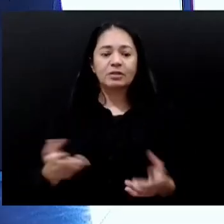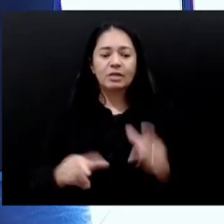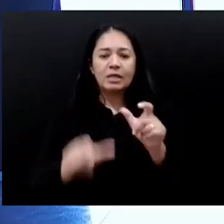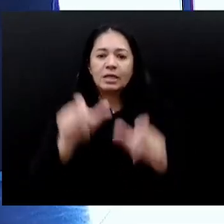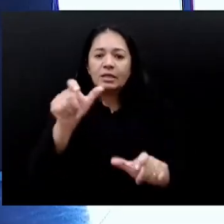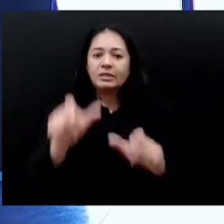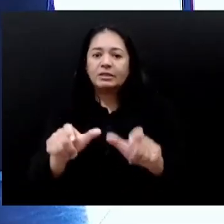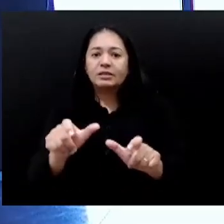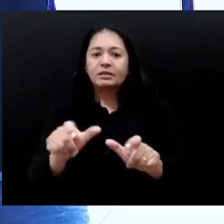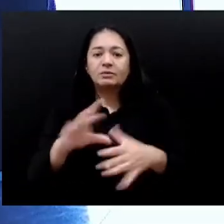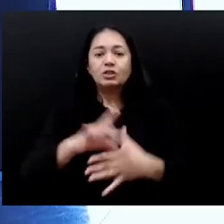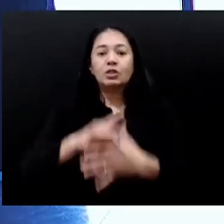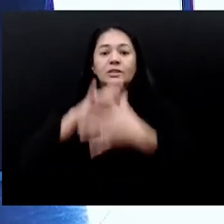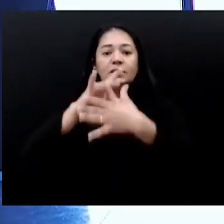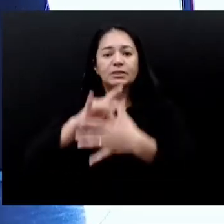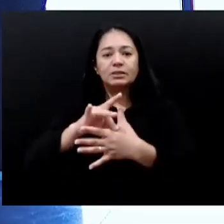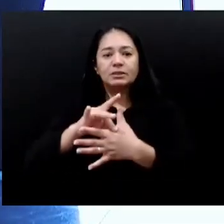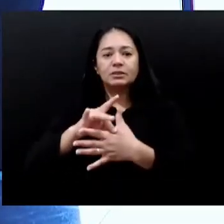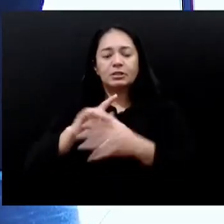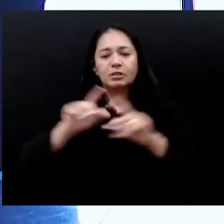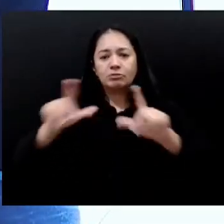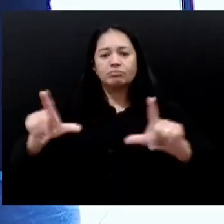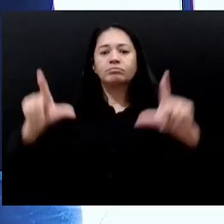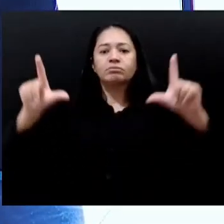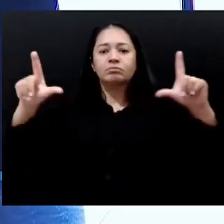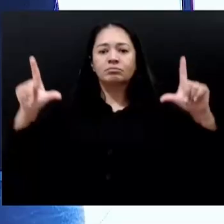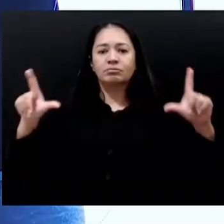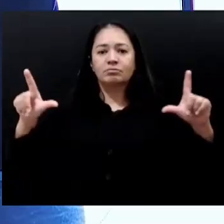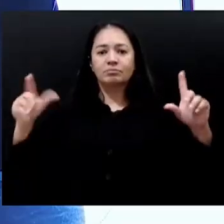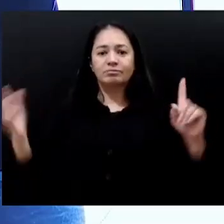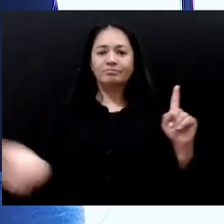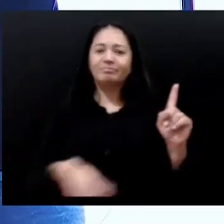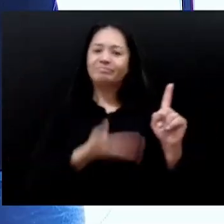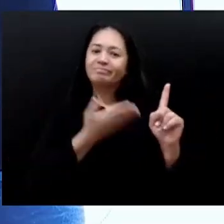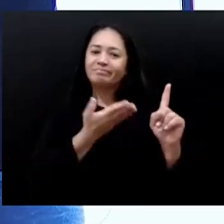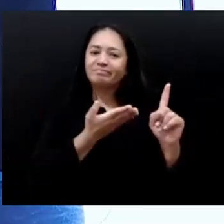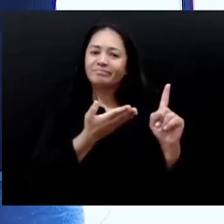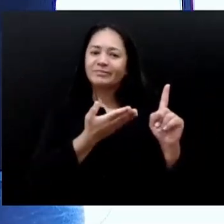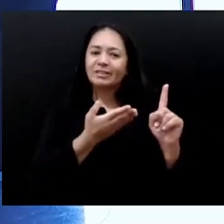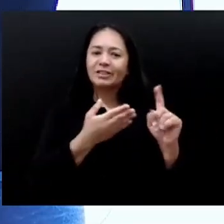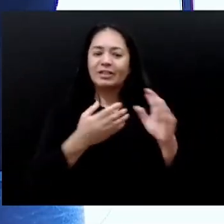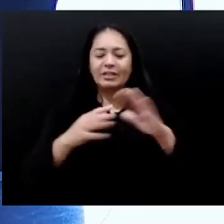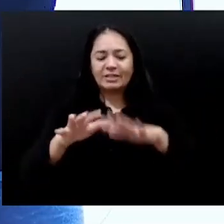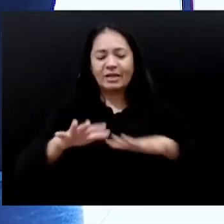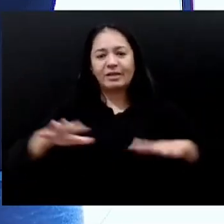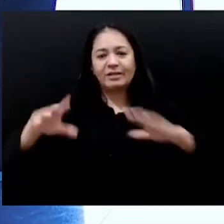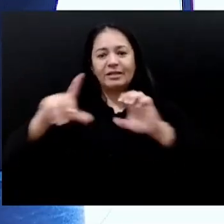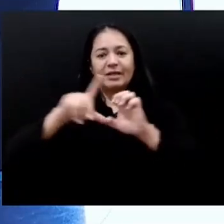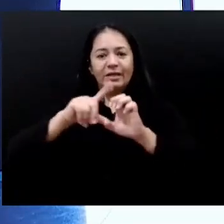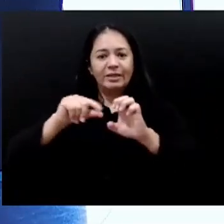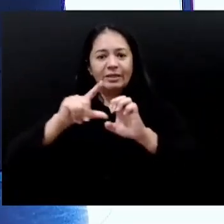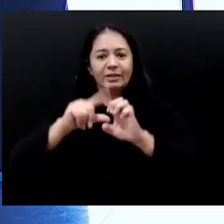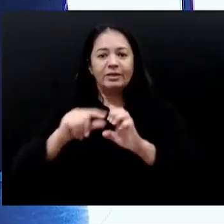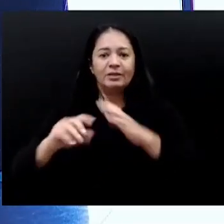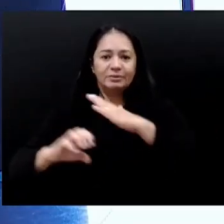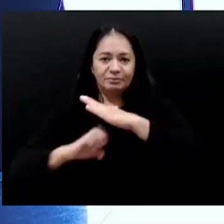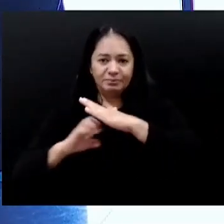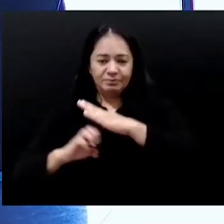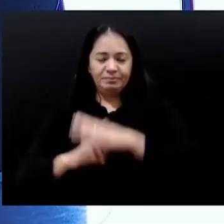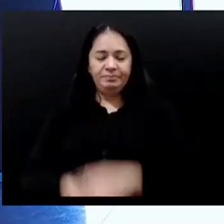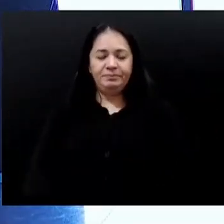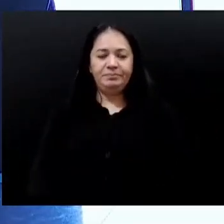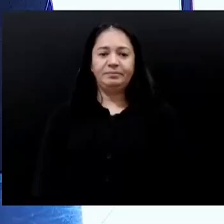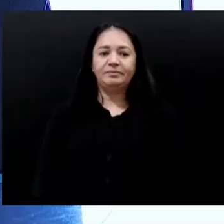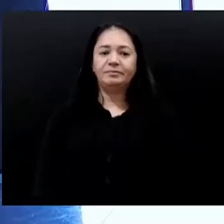líderes que se destacam, e no caso, um líder no setor empresarial. Quando a Adriana me contou, eu já